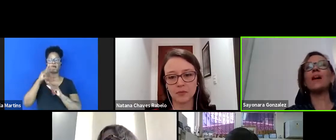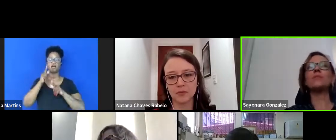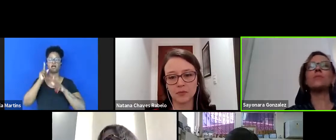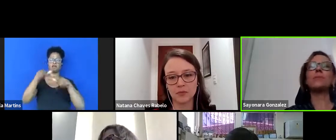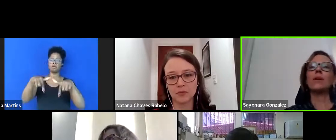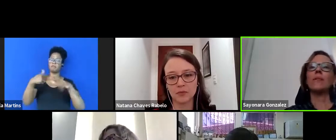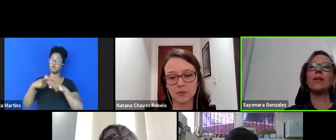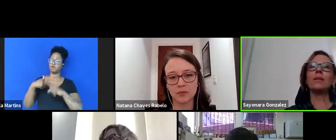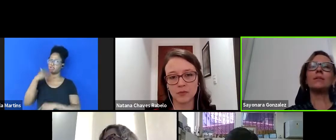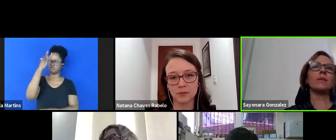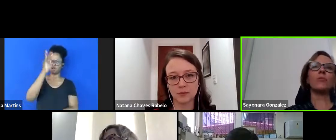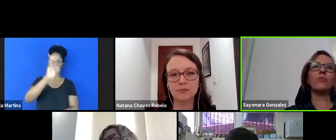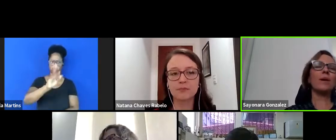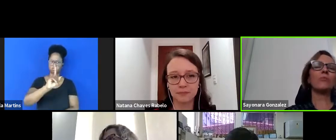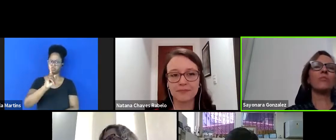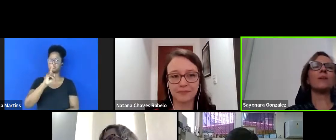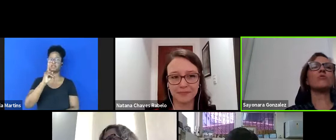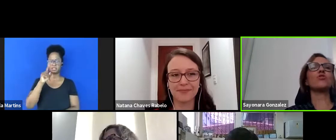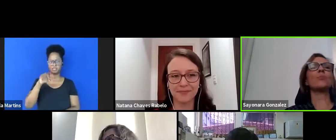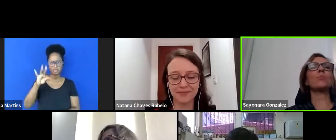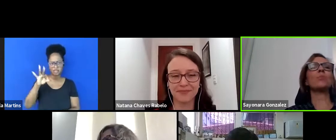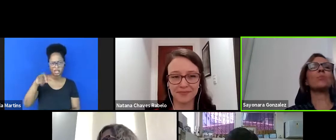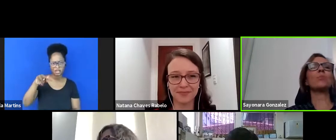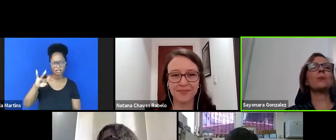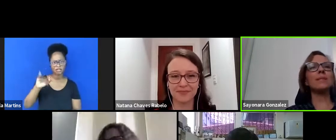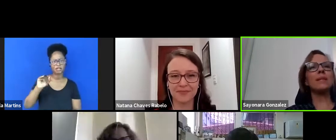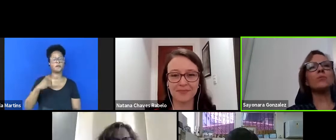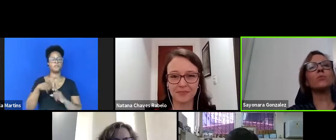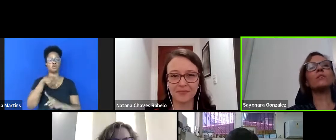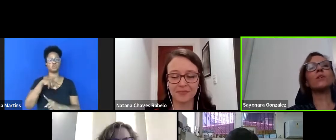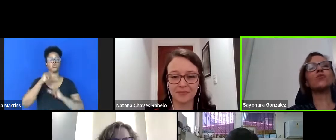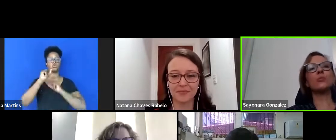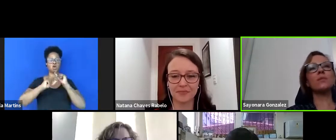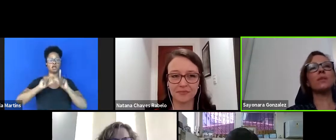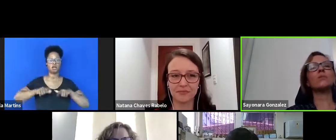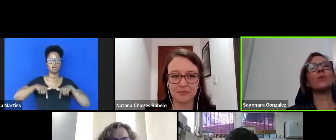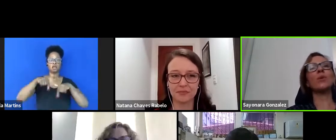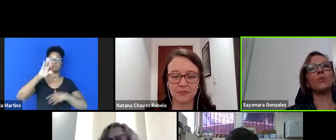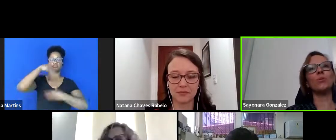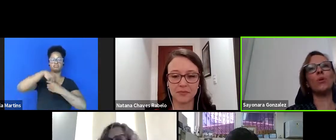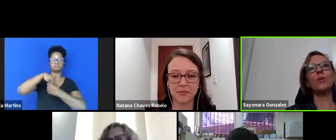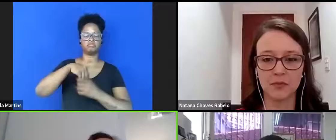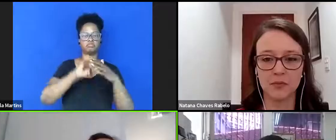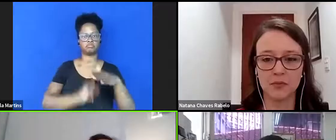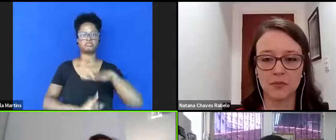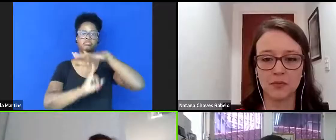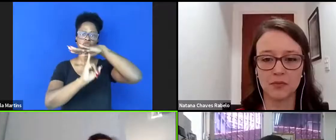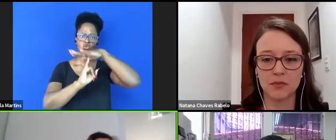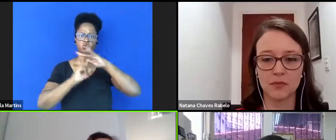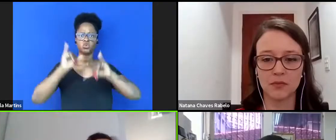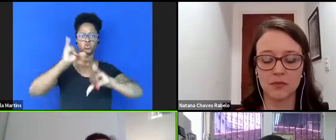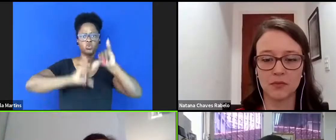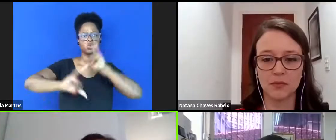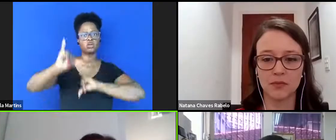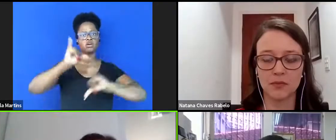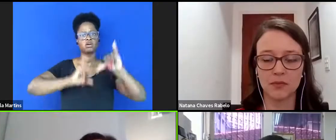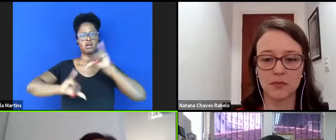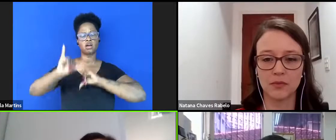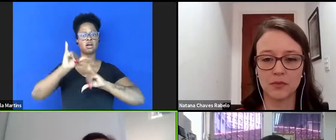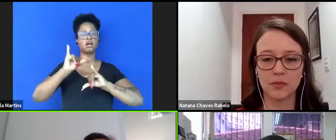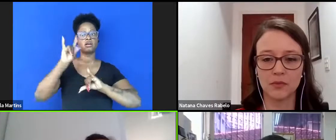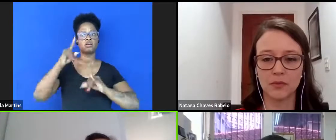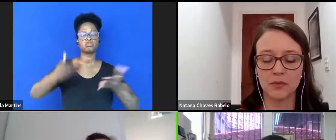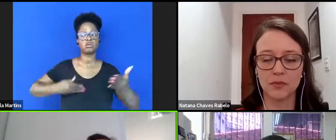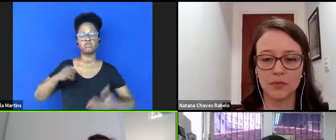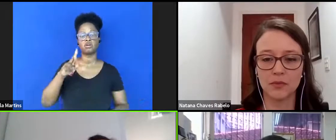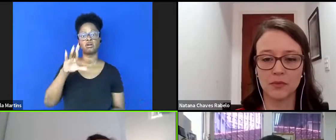trabalho fácil, né, Natana? Não foi um trabalho fácil a gente implantar dentro da instituição, no laboratório, no serviço de raras,